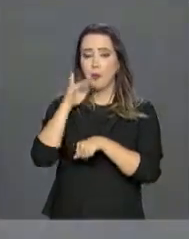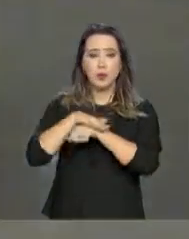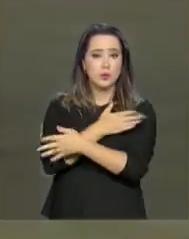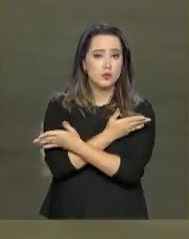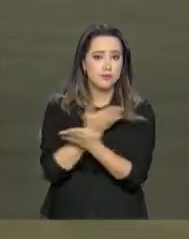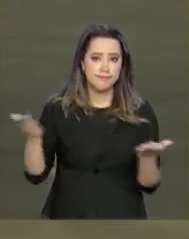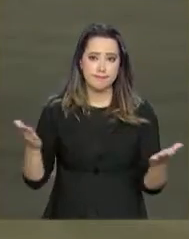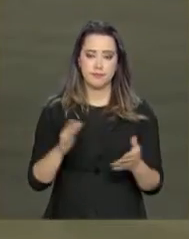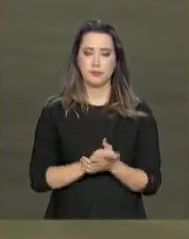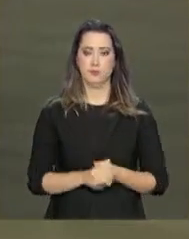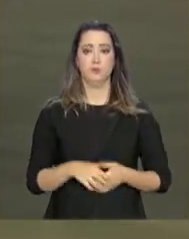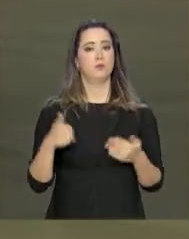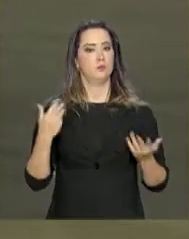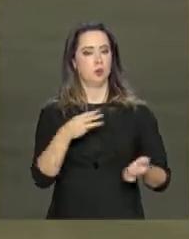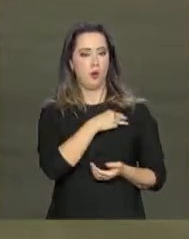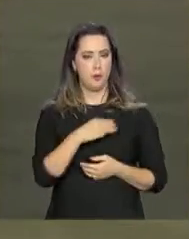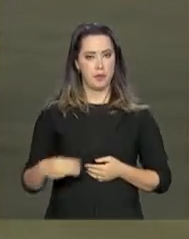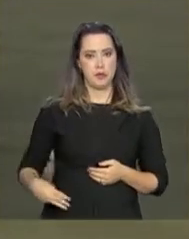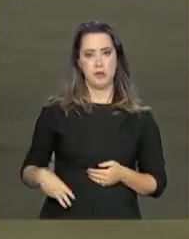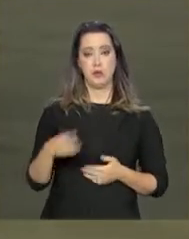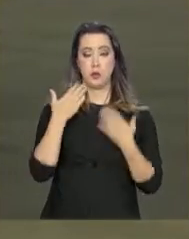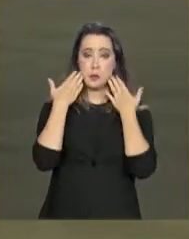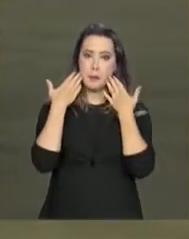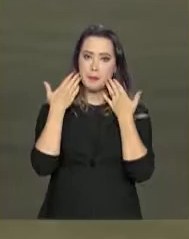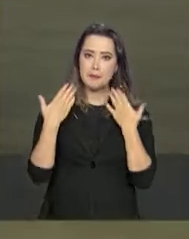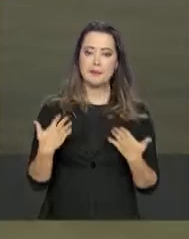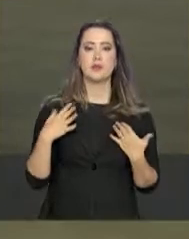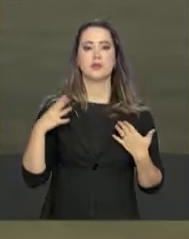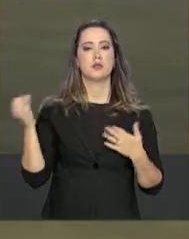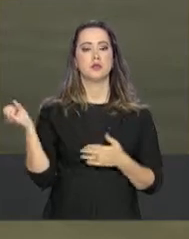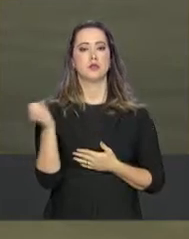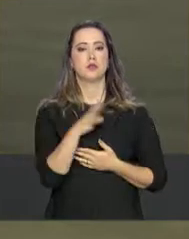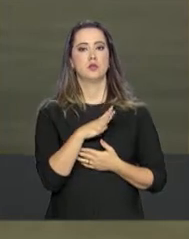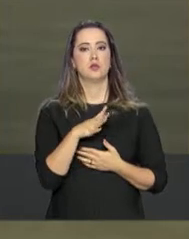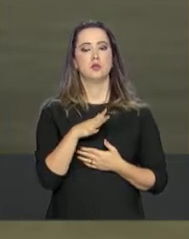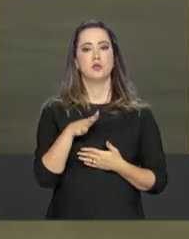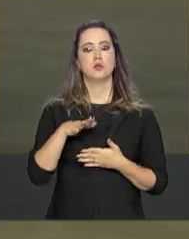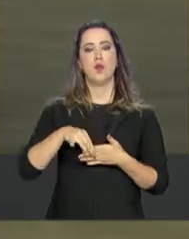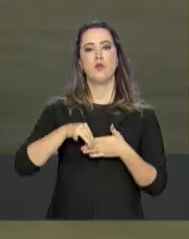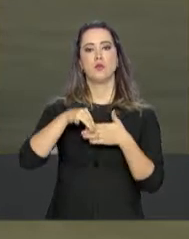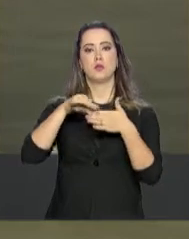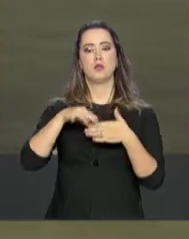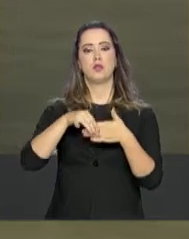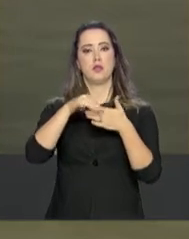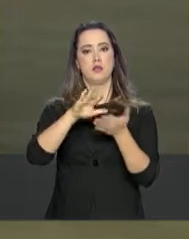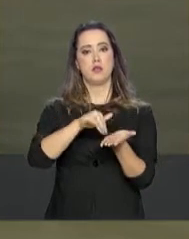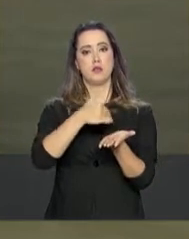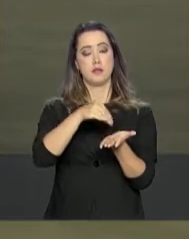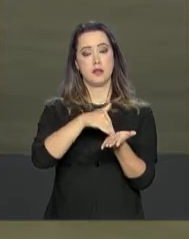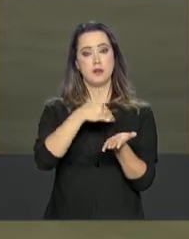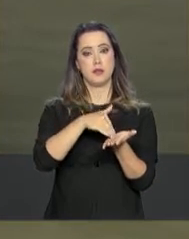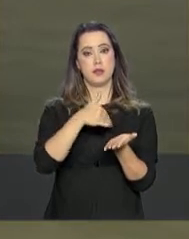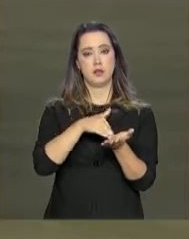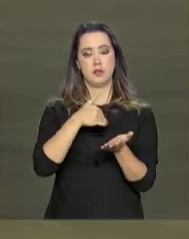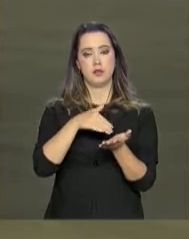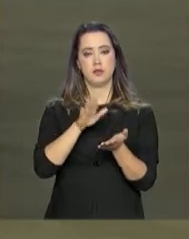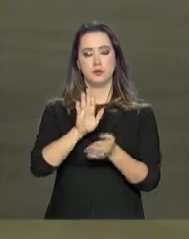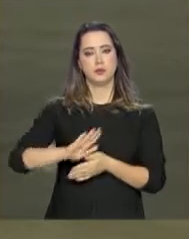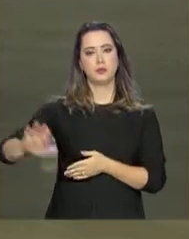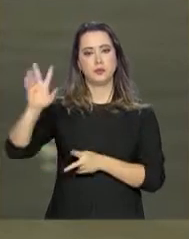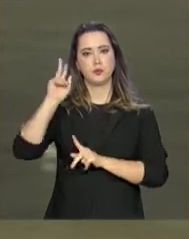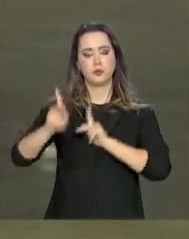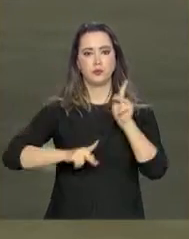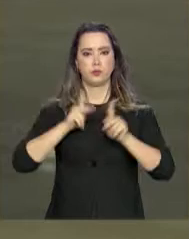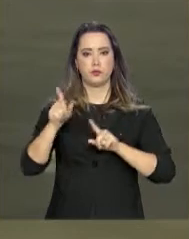todos o ministro raul jugmann apresentou hoje os novos titulares da secretaria nacional de segurança pública e do departamento